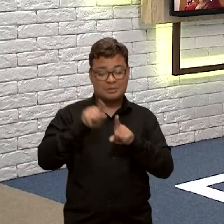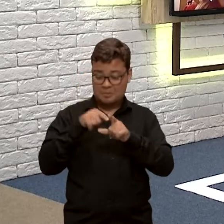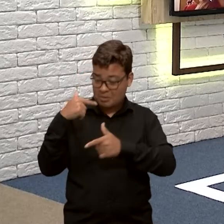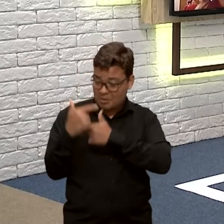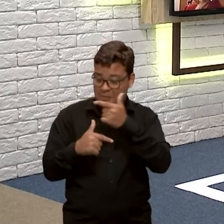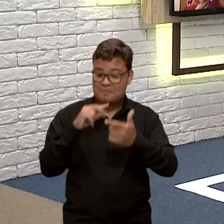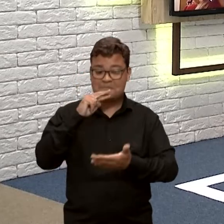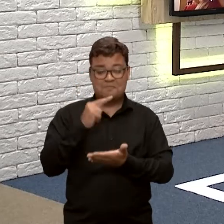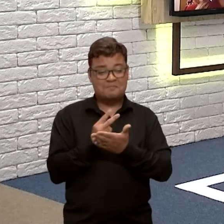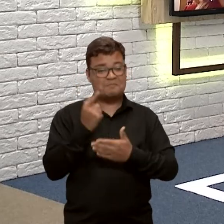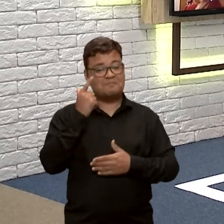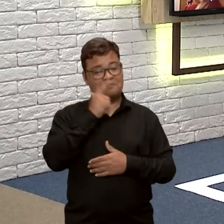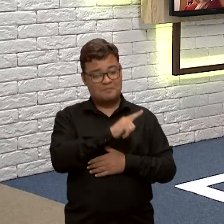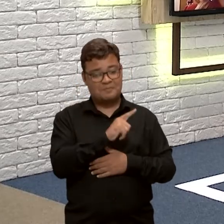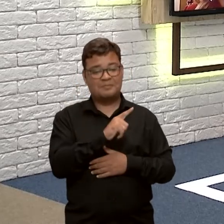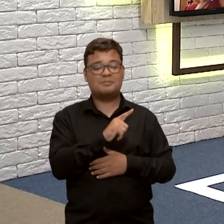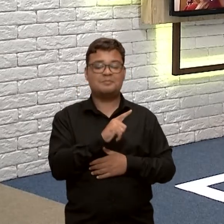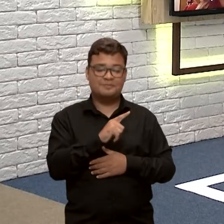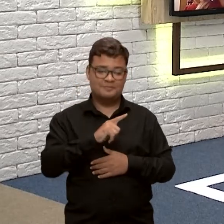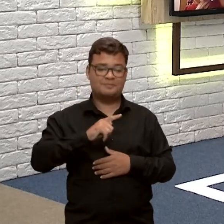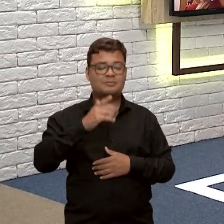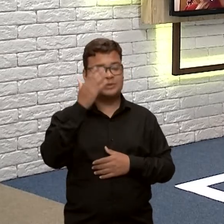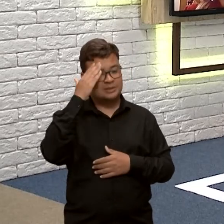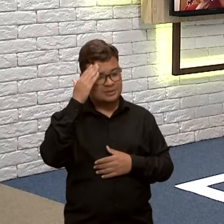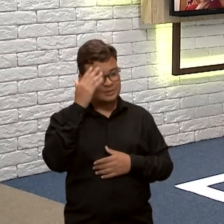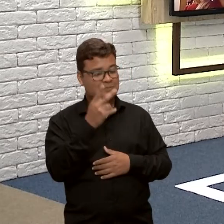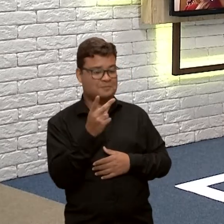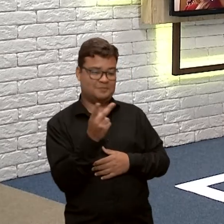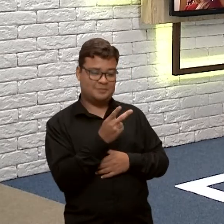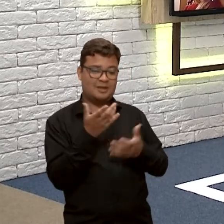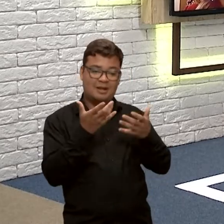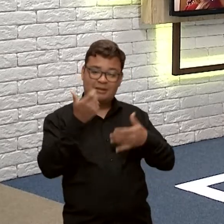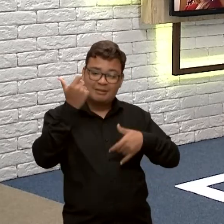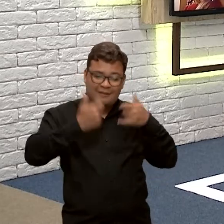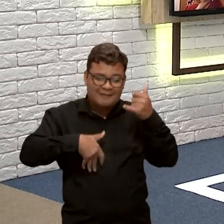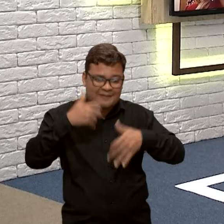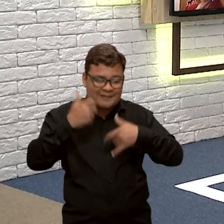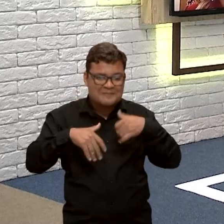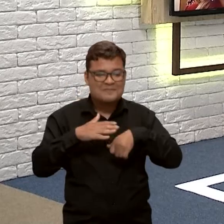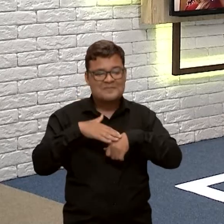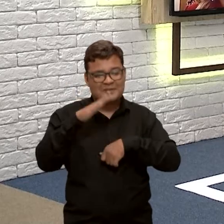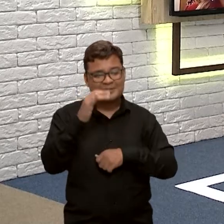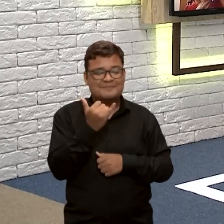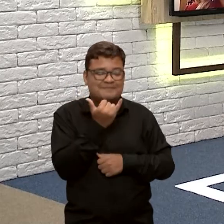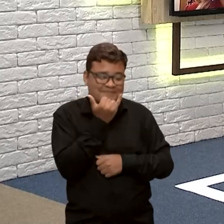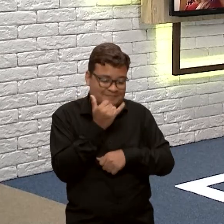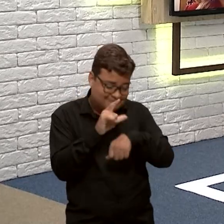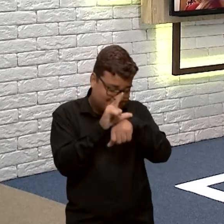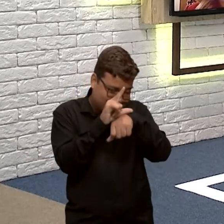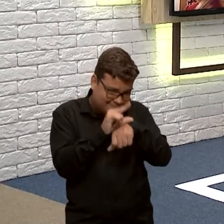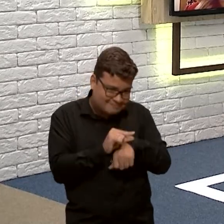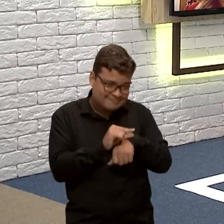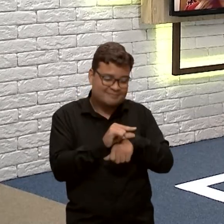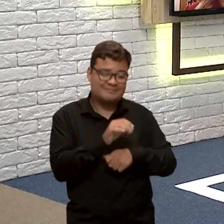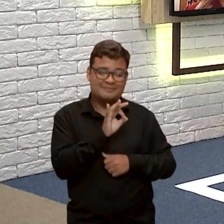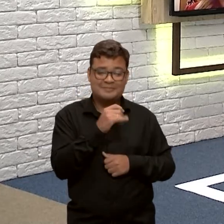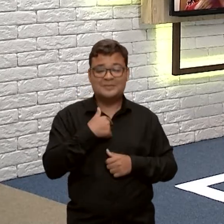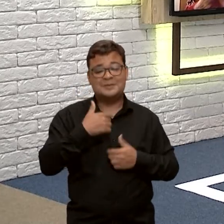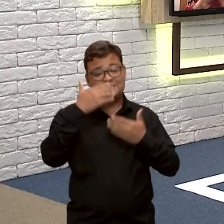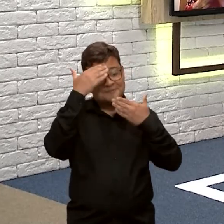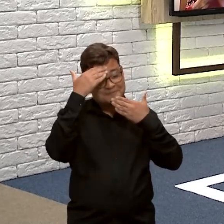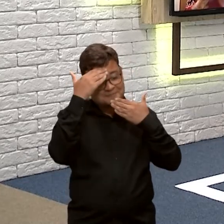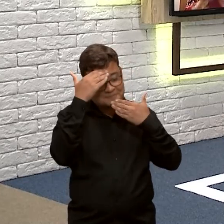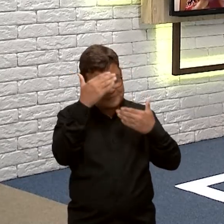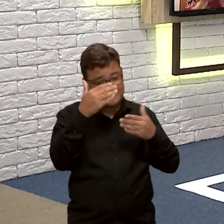trabalho que a gente desenvolve, né, com carinho. Sei que vocês duas gostariam de contar um pouco mais, mas infelizmente nosso tempo está acabando, então vou ter que